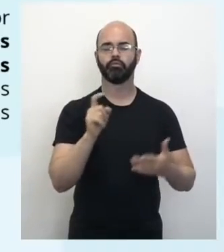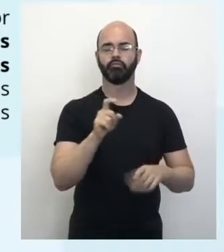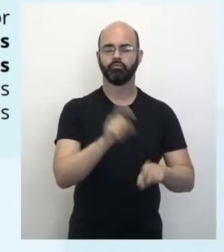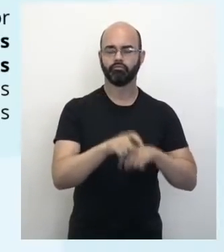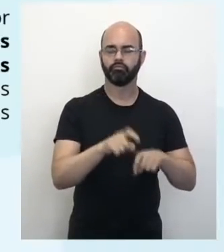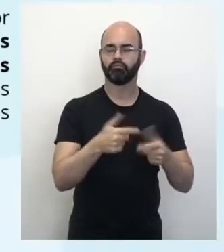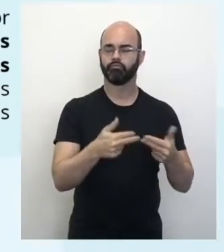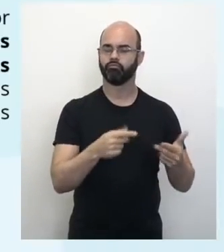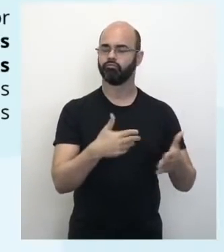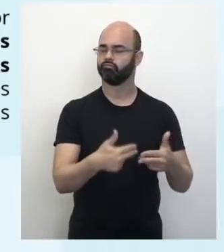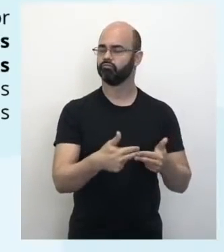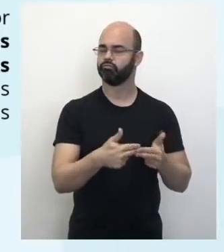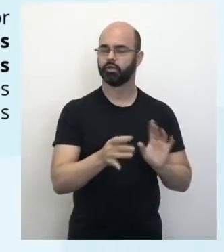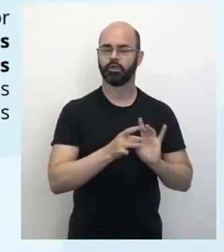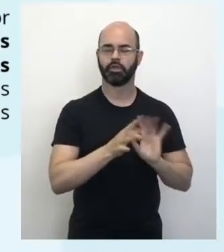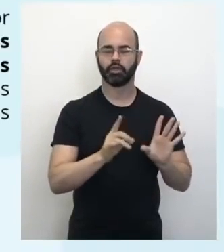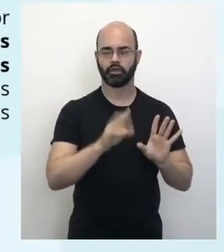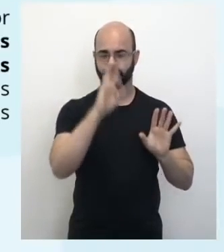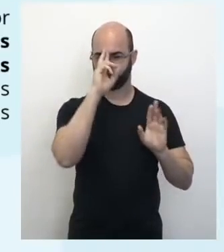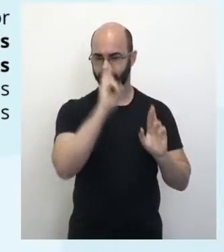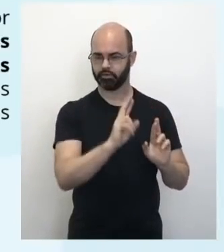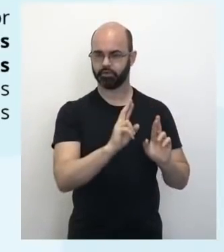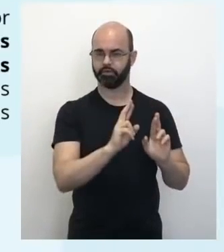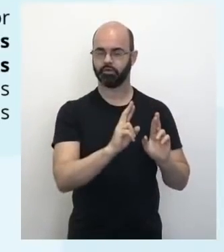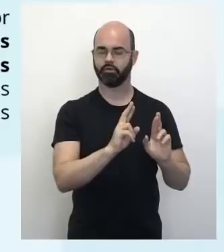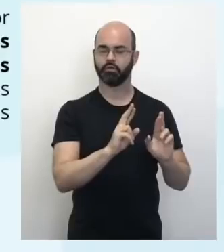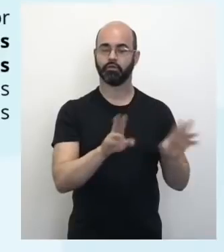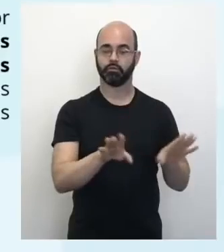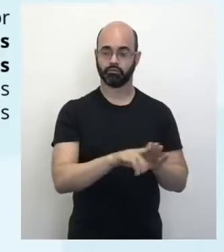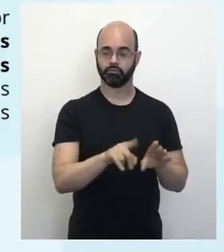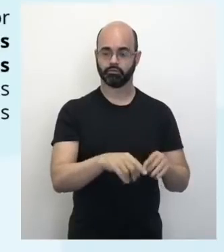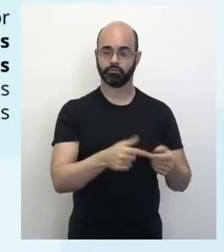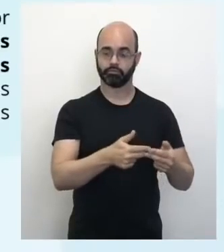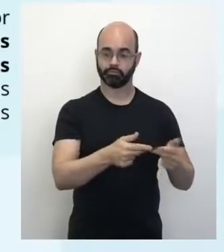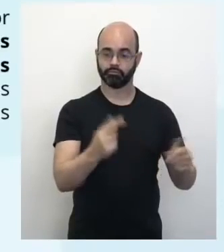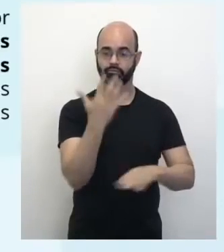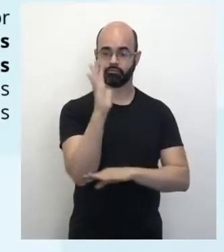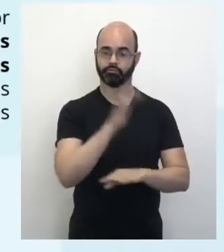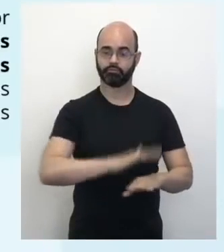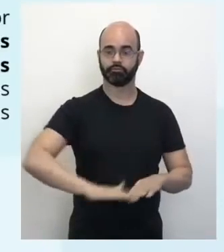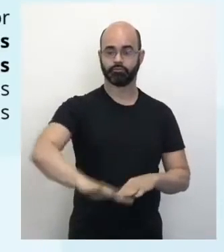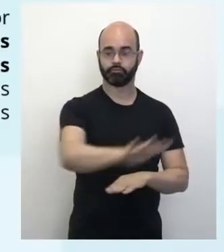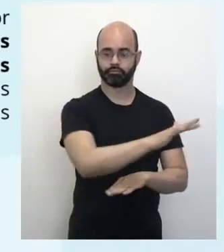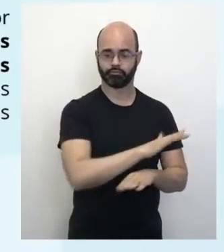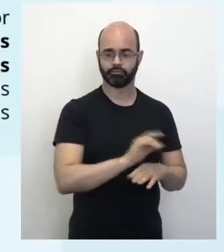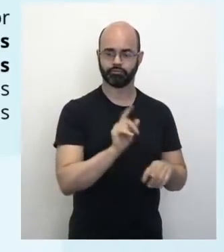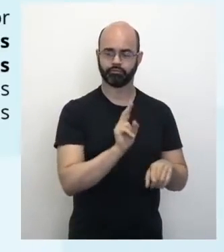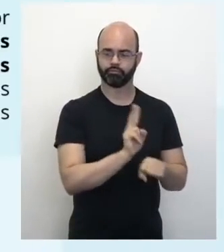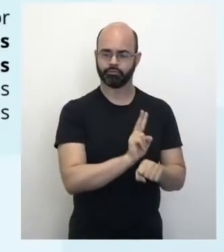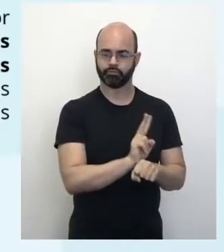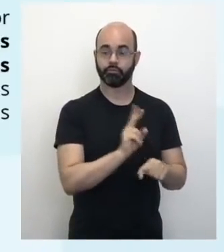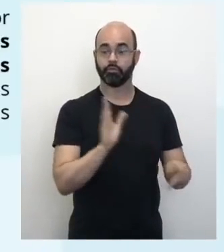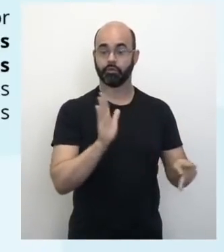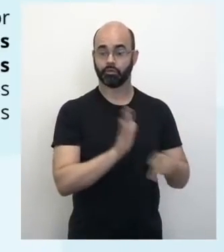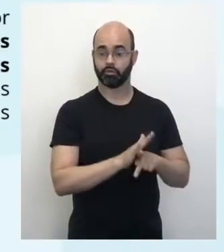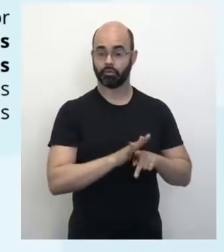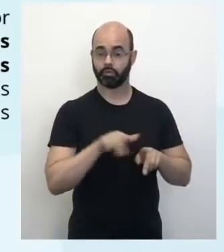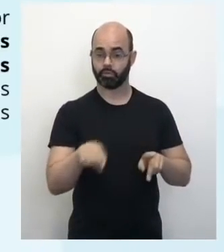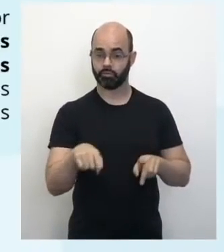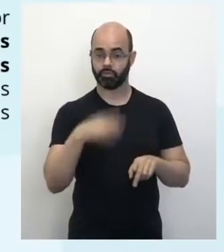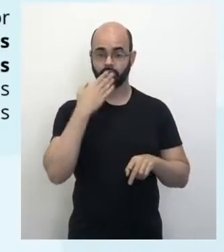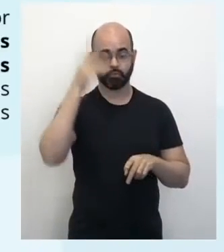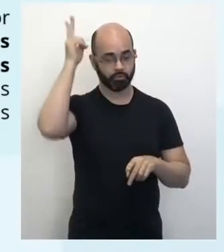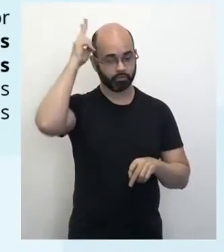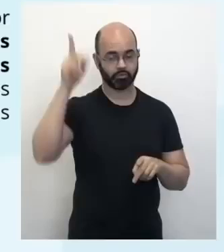produtivas, as imprescindíveis à preservação dos recursos ambientais necessários a seu bem-estar e as necessárias à